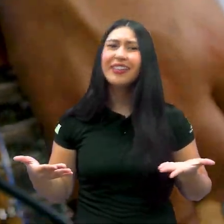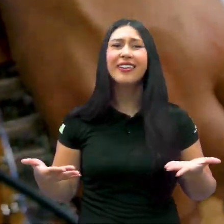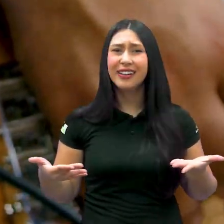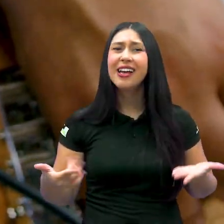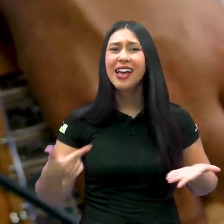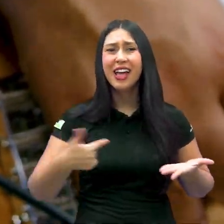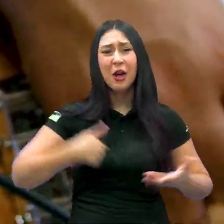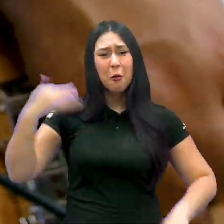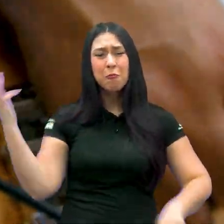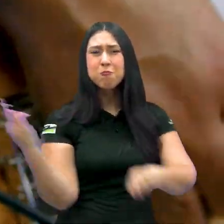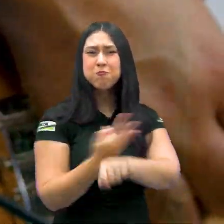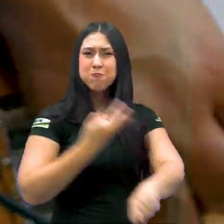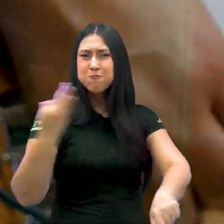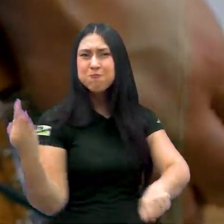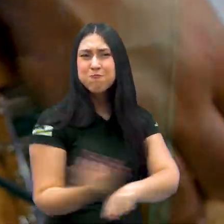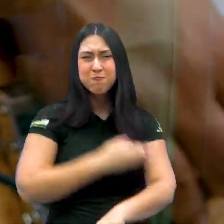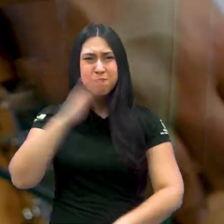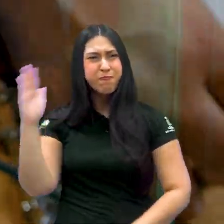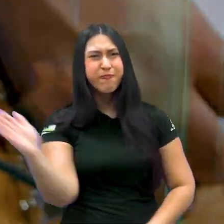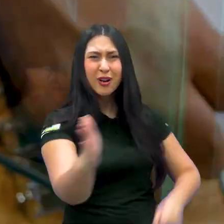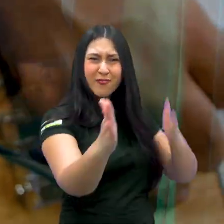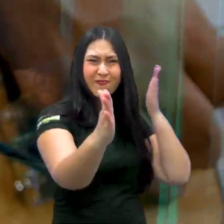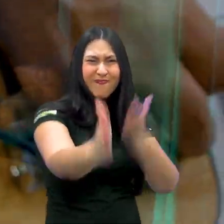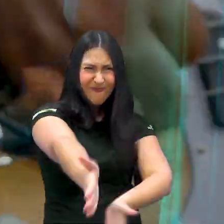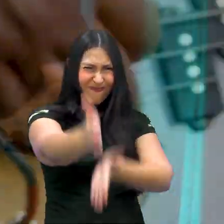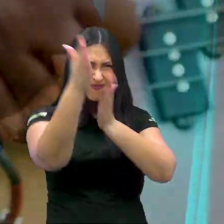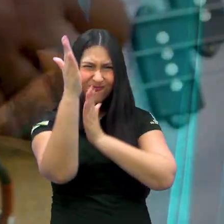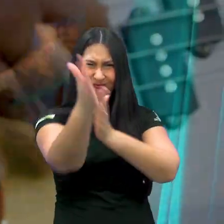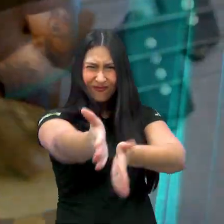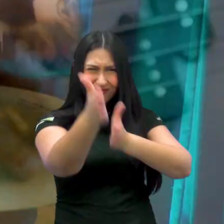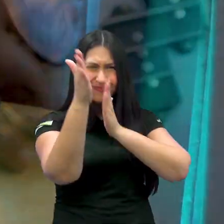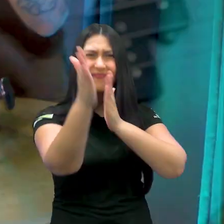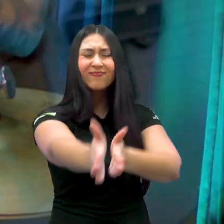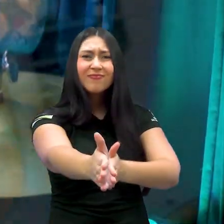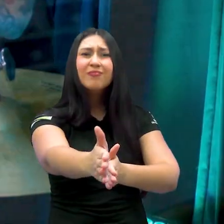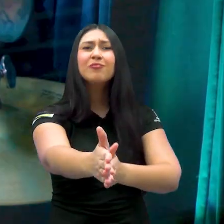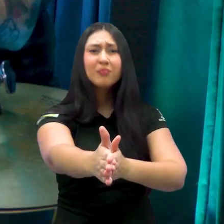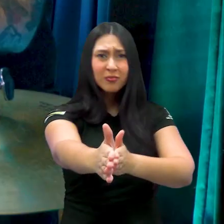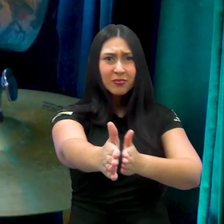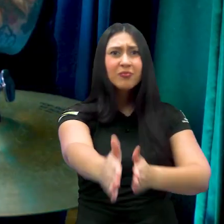E agora conto mais, é minha certeza.